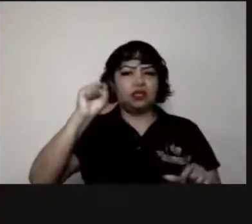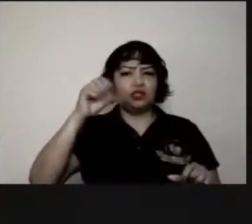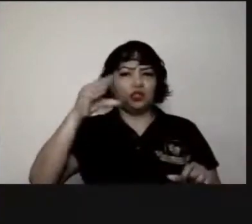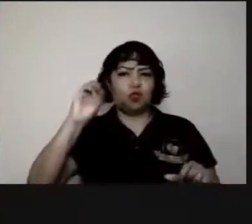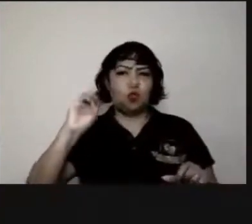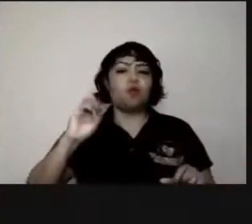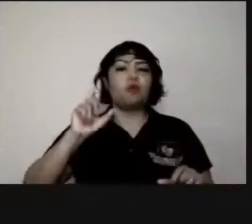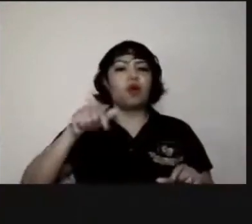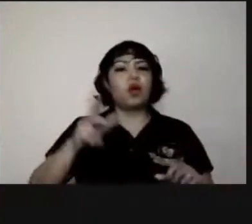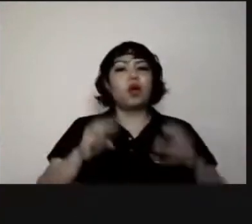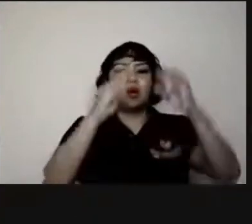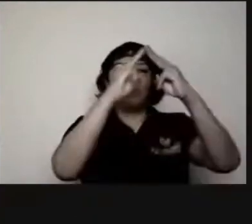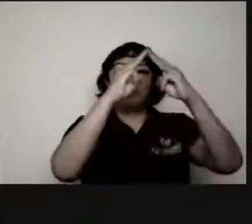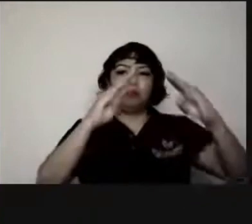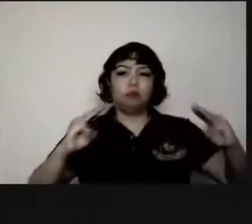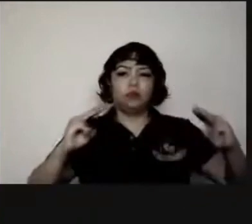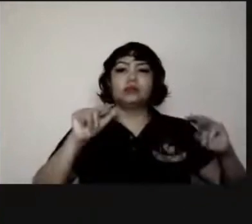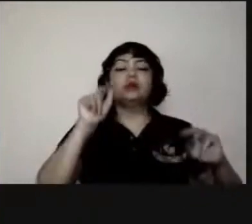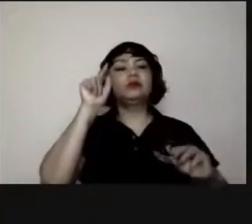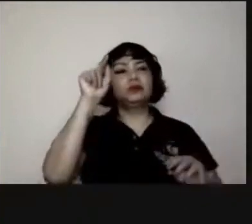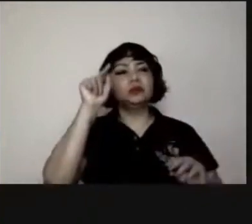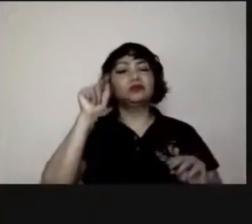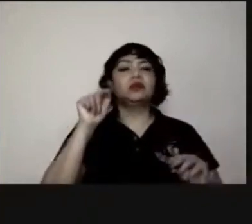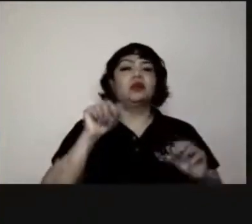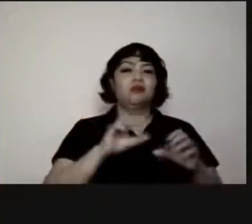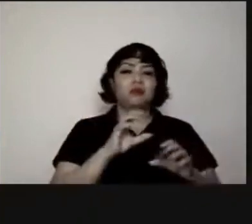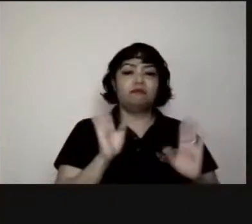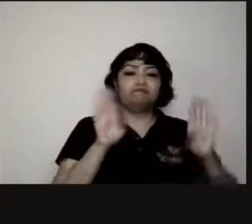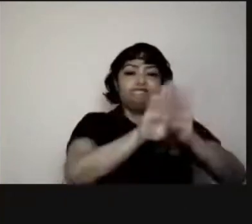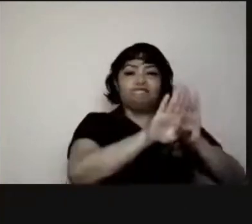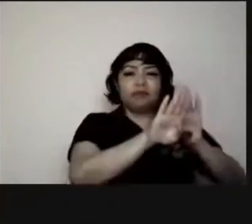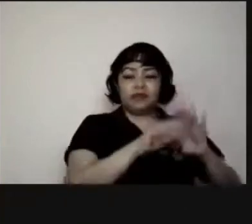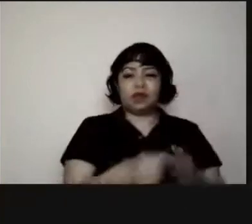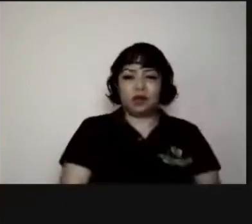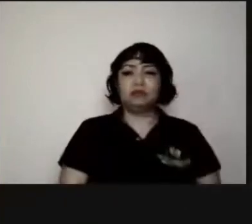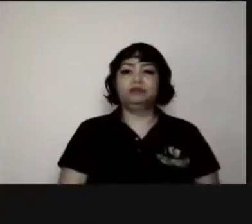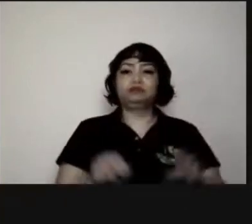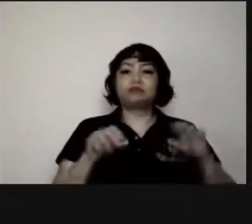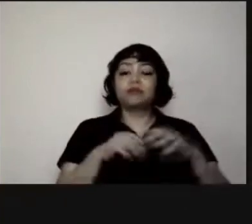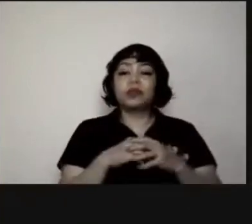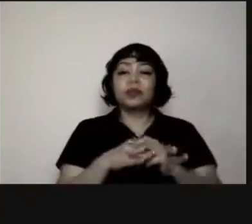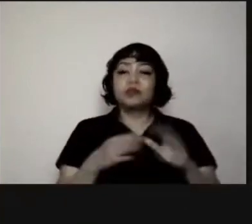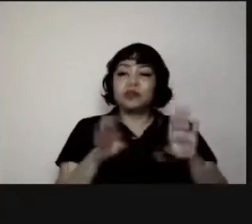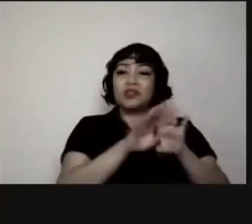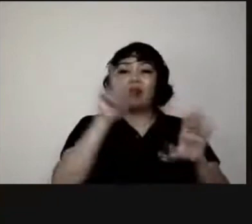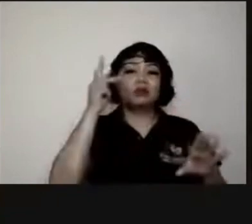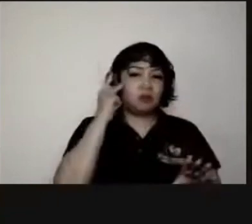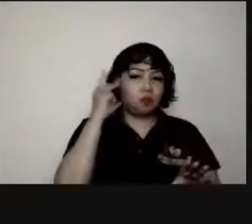Imperial, ele estava fechado, né? Ele tinha 7 anos já fechado, o Museu Imperial em São Paulo, e aí